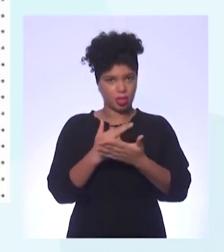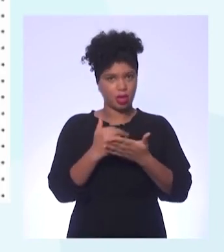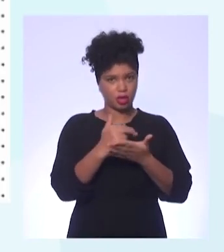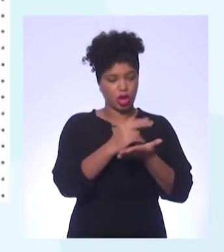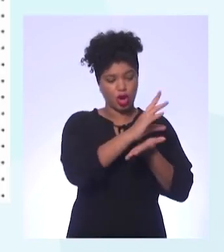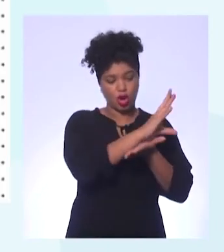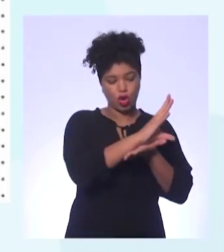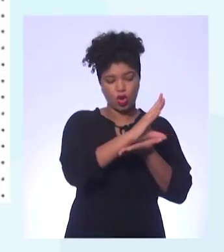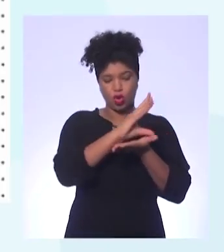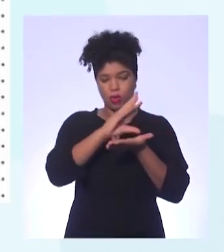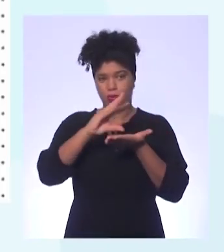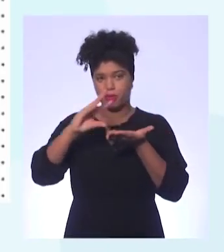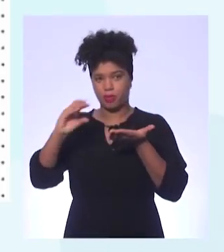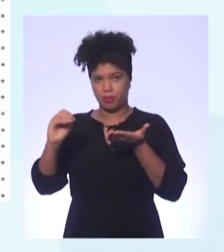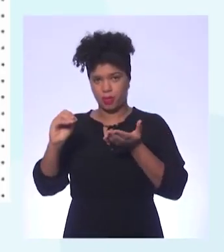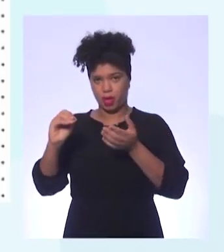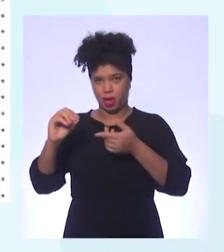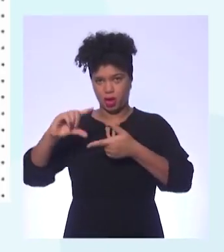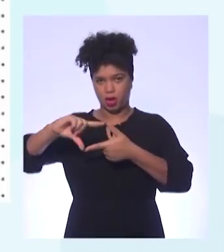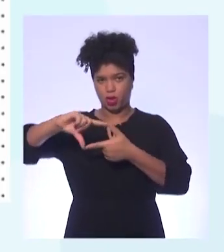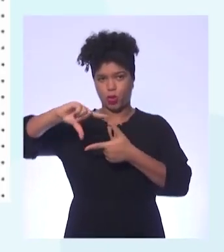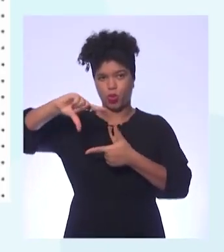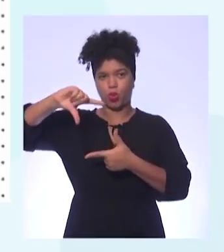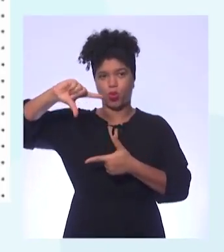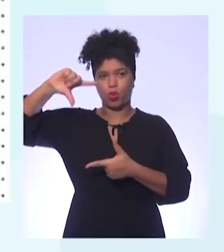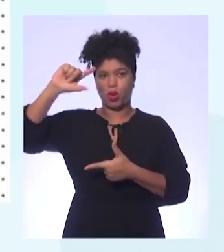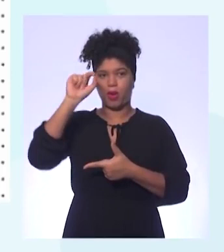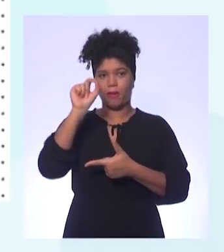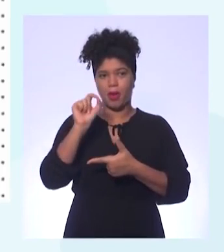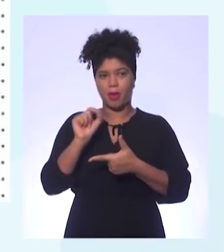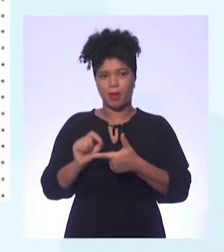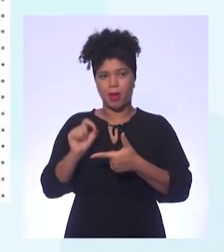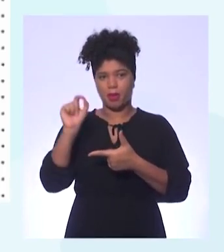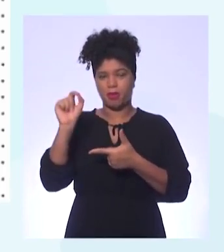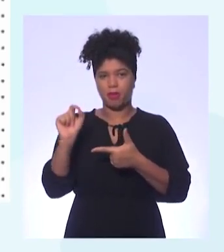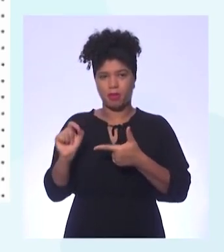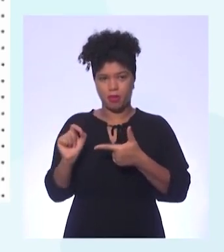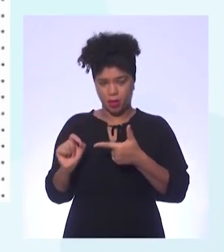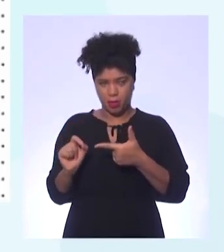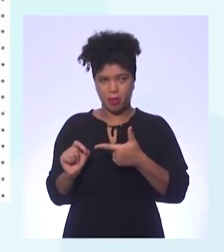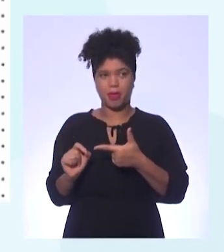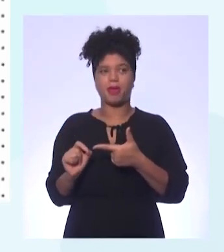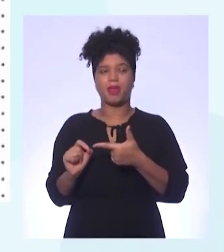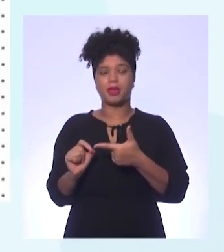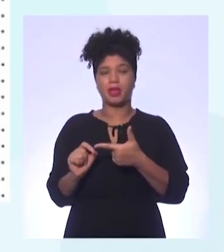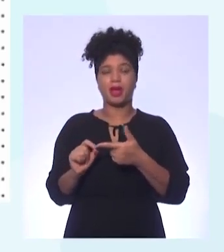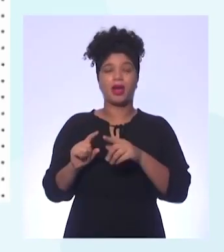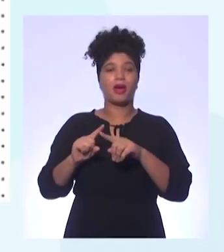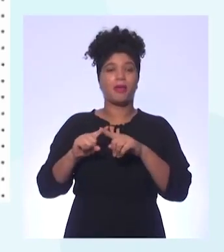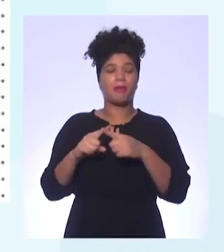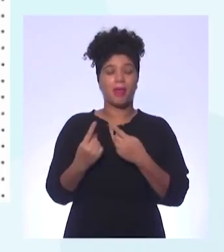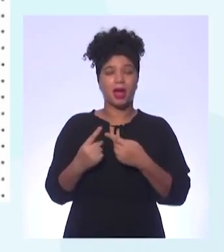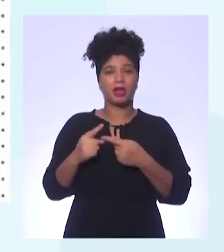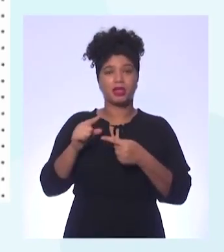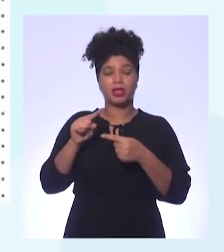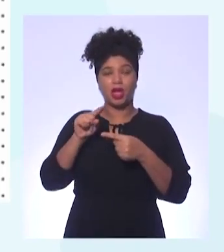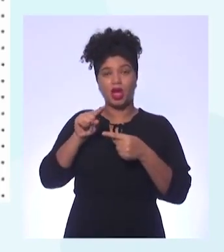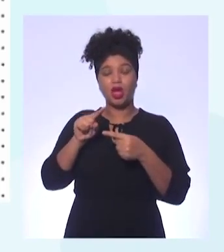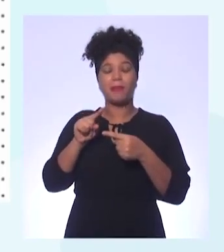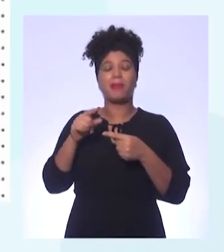malha pontilhada ao lado, após realizarmos um giro de 90 graus da figura no